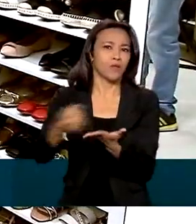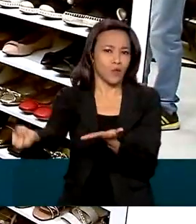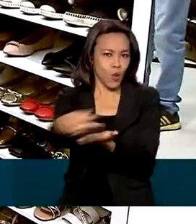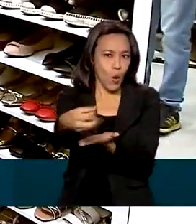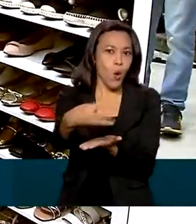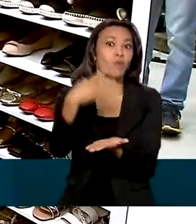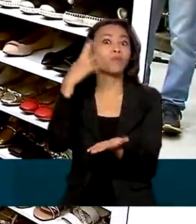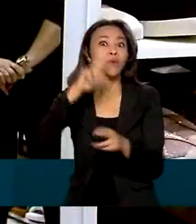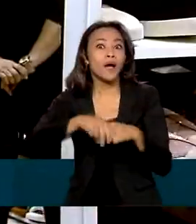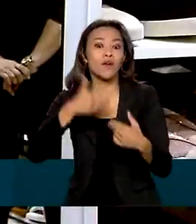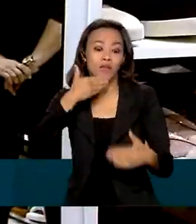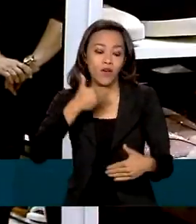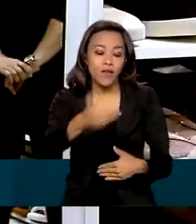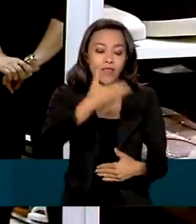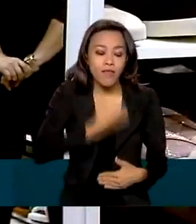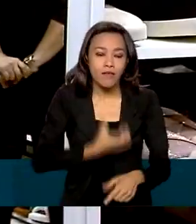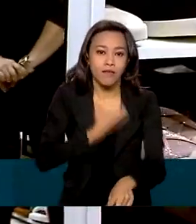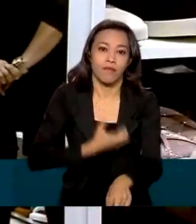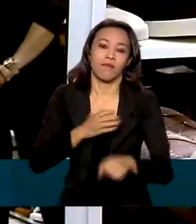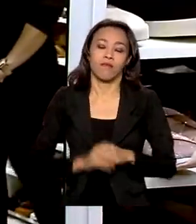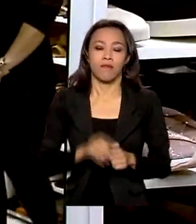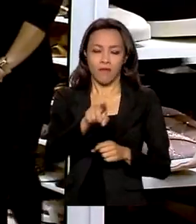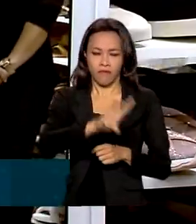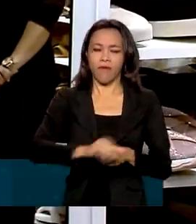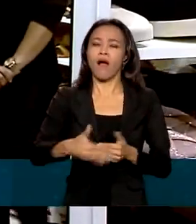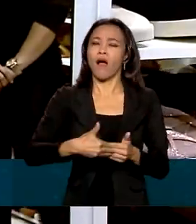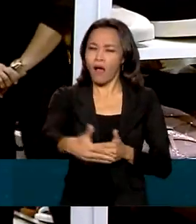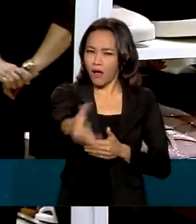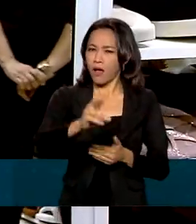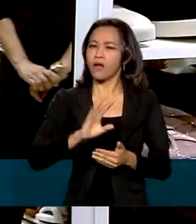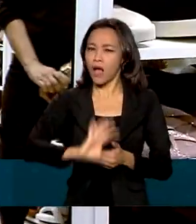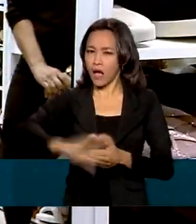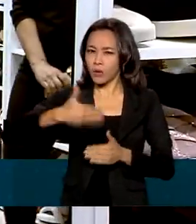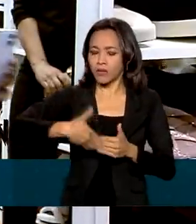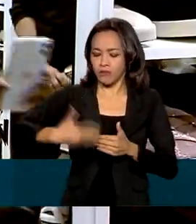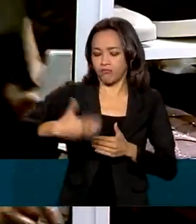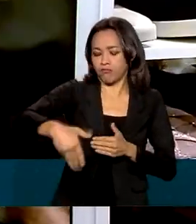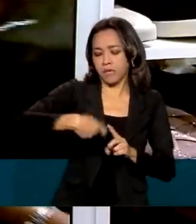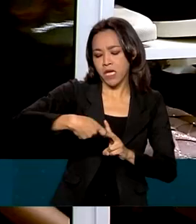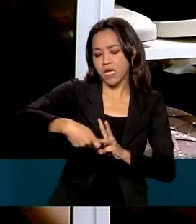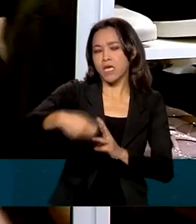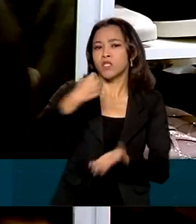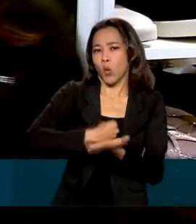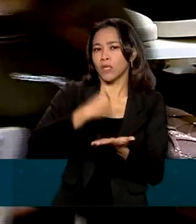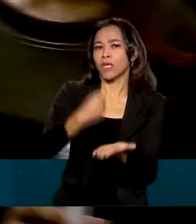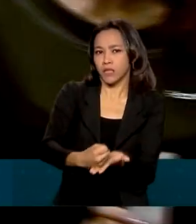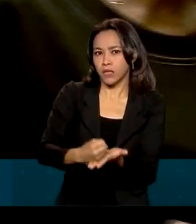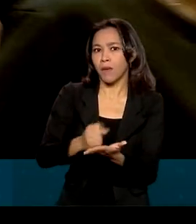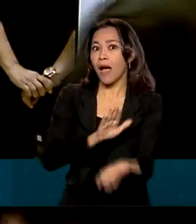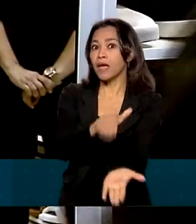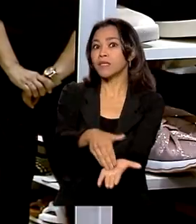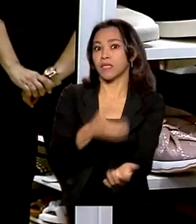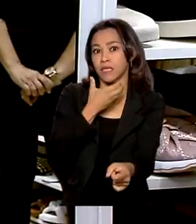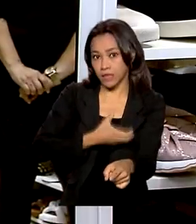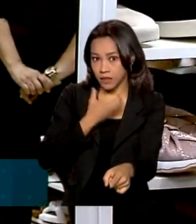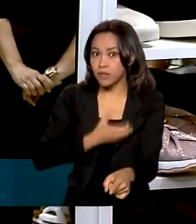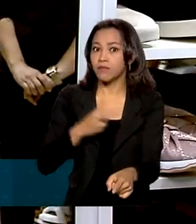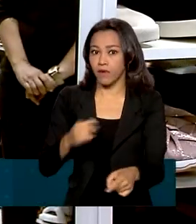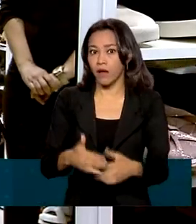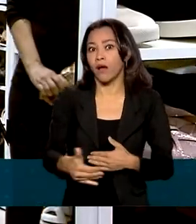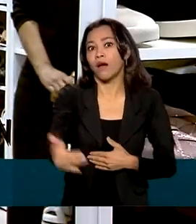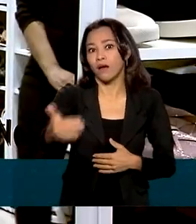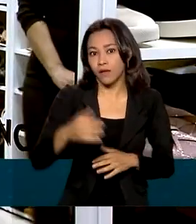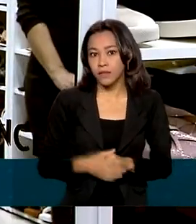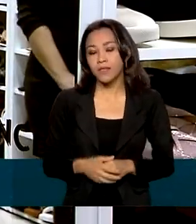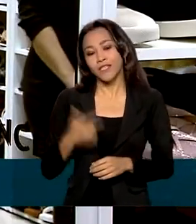de final de ano. Vai haver muitas contratações ainda, né, ao longo desses meses todo ainda que a gente tem para final de ano. Então, sem